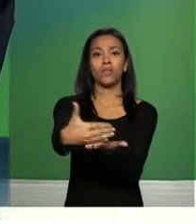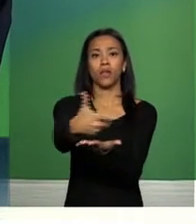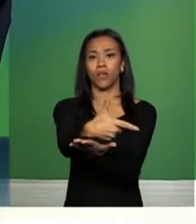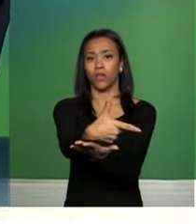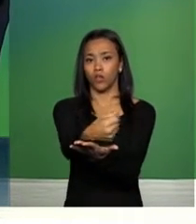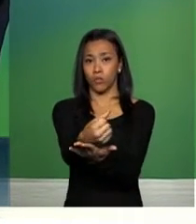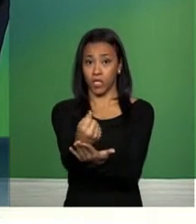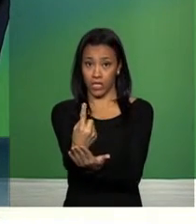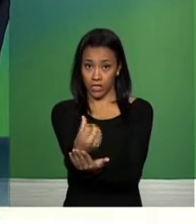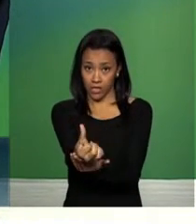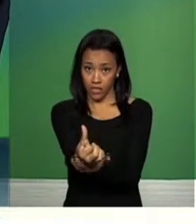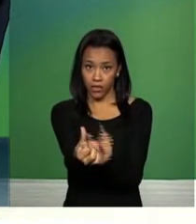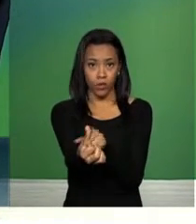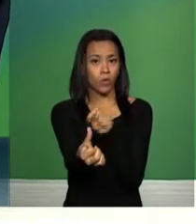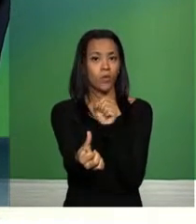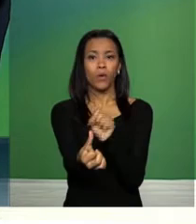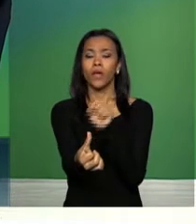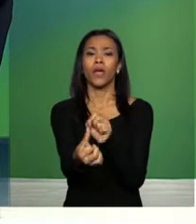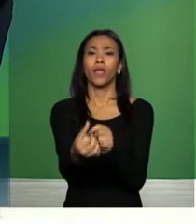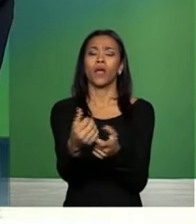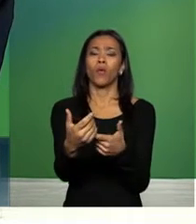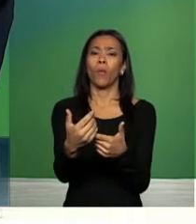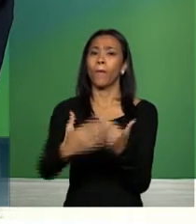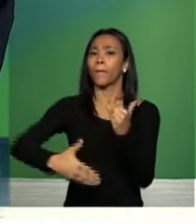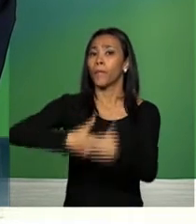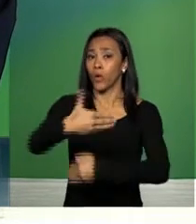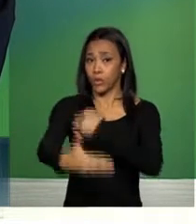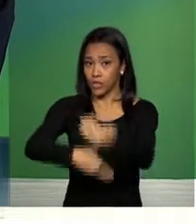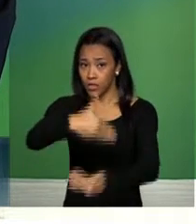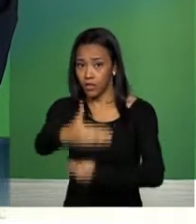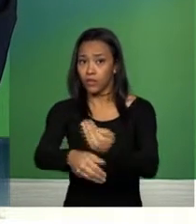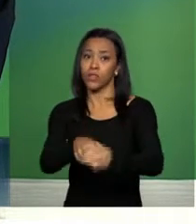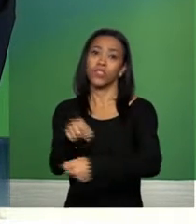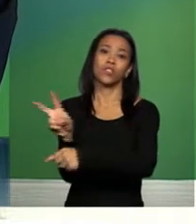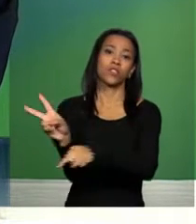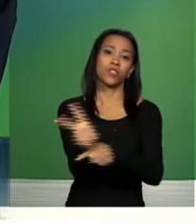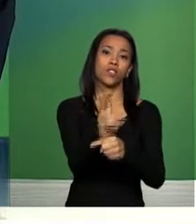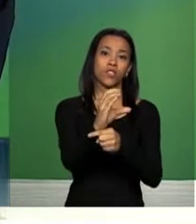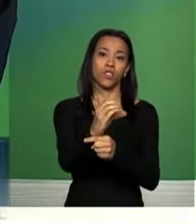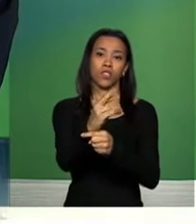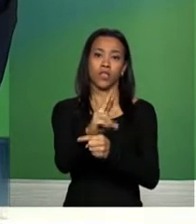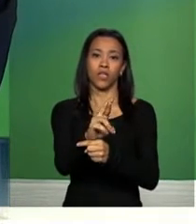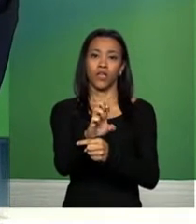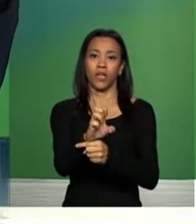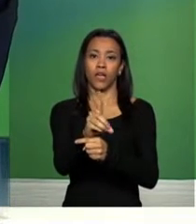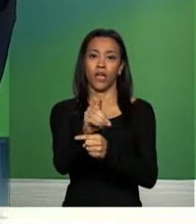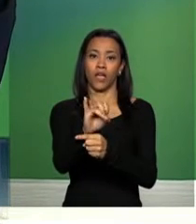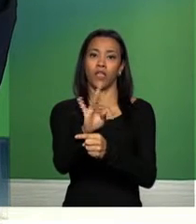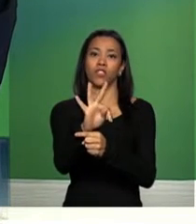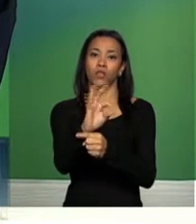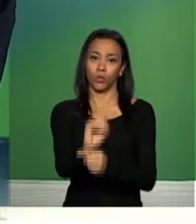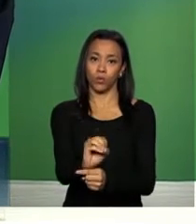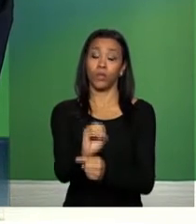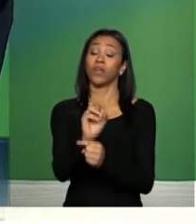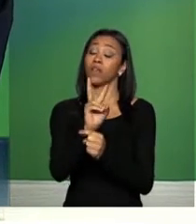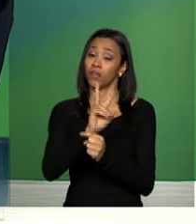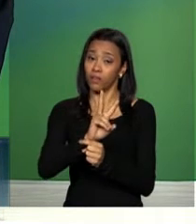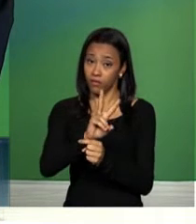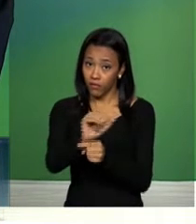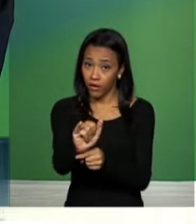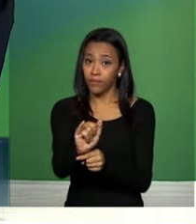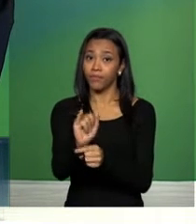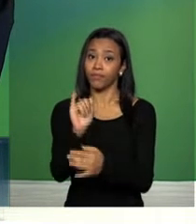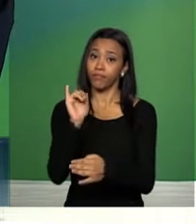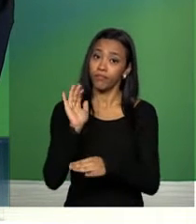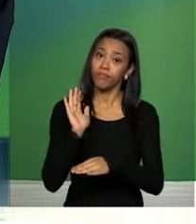o processo de crédito financeiro, que já vai representar um ganho nessa questão do acúmulo de crédito.